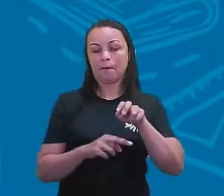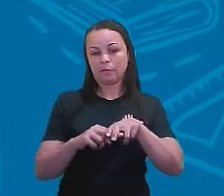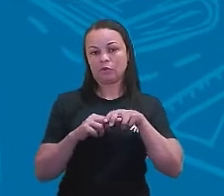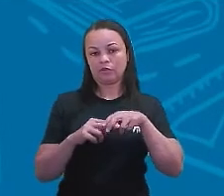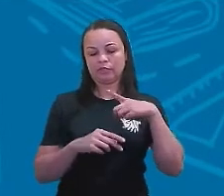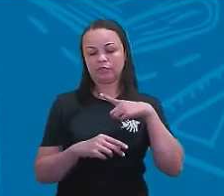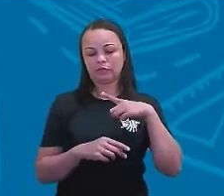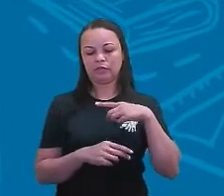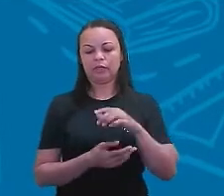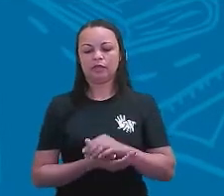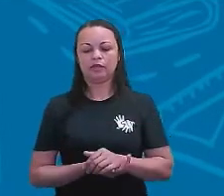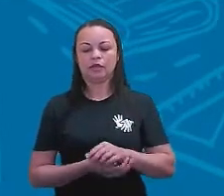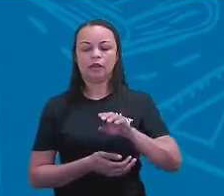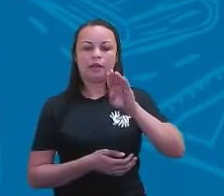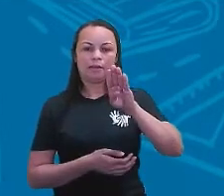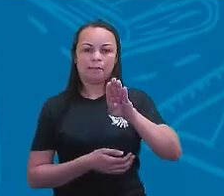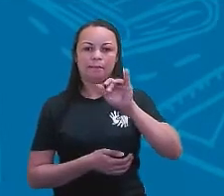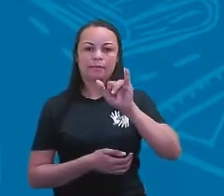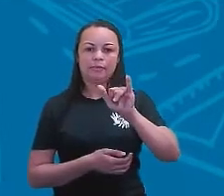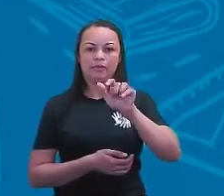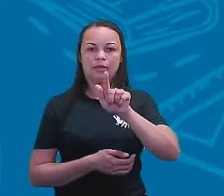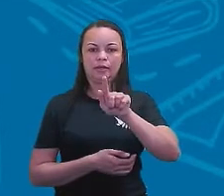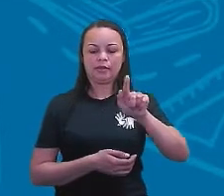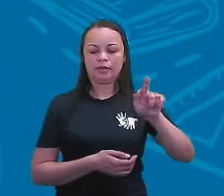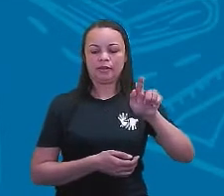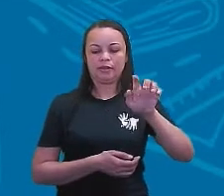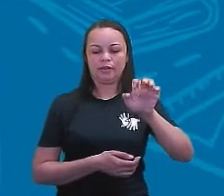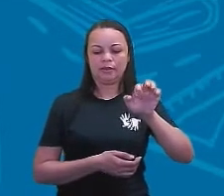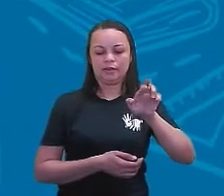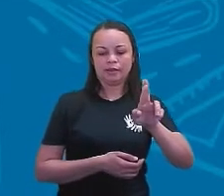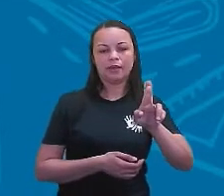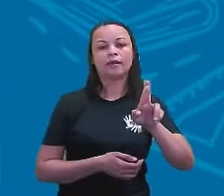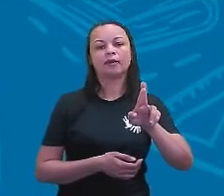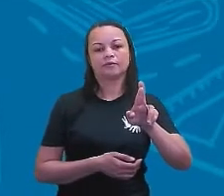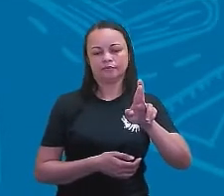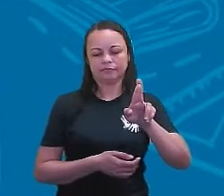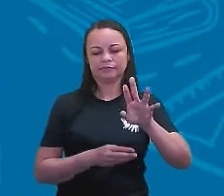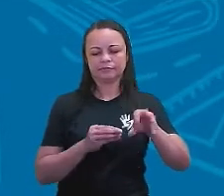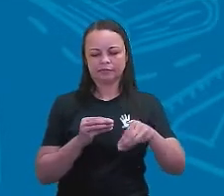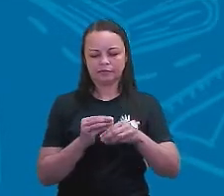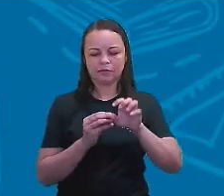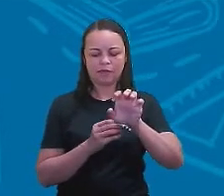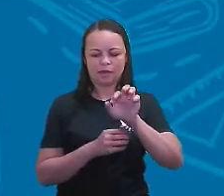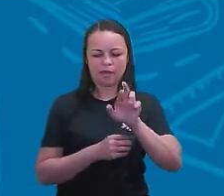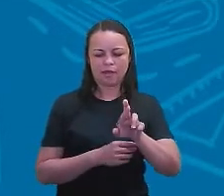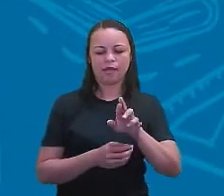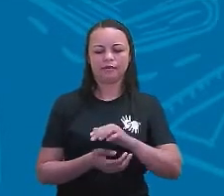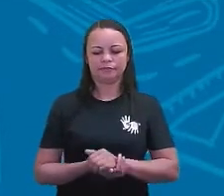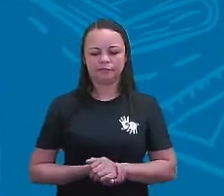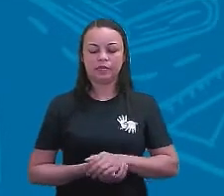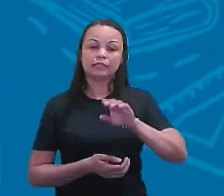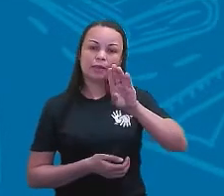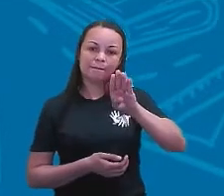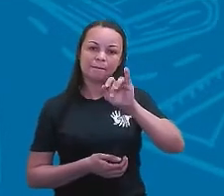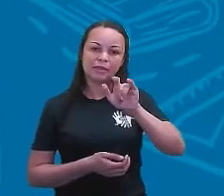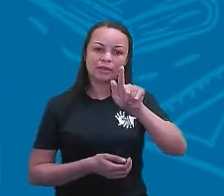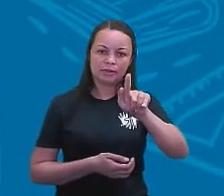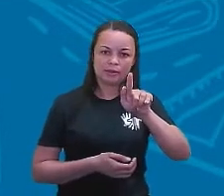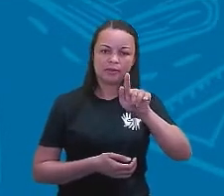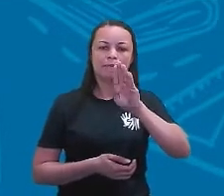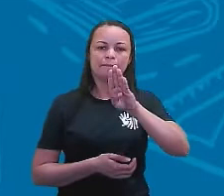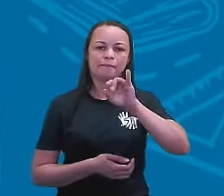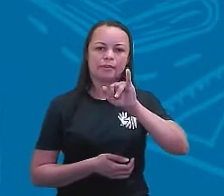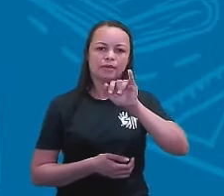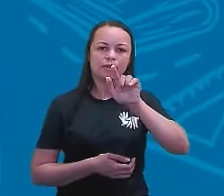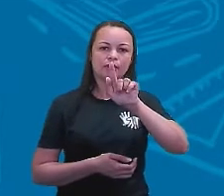como big, bigger, dobrou a letra G, acrescentou o ER para ficar no comparativo de superioridade.